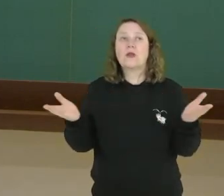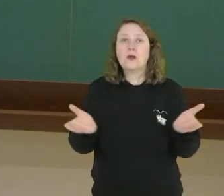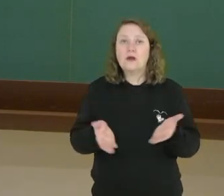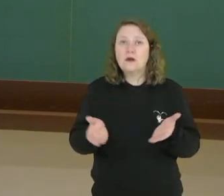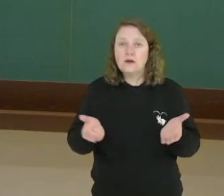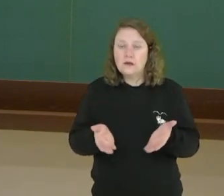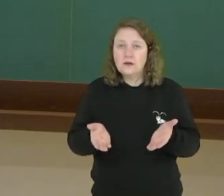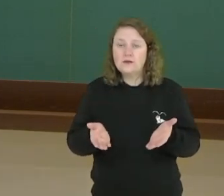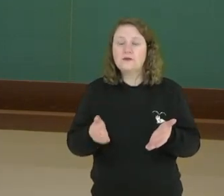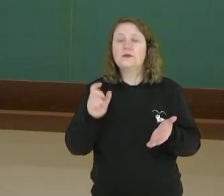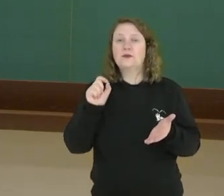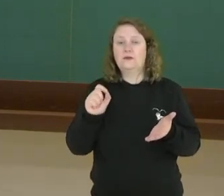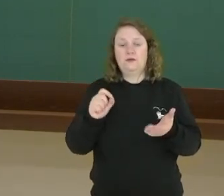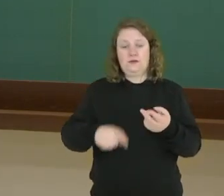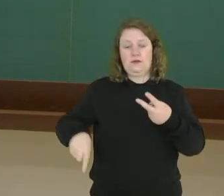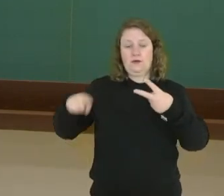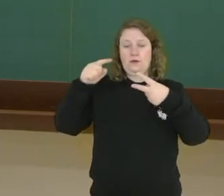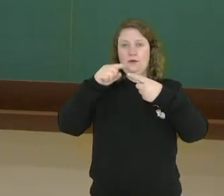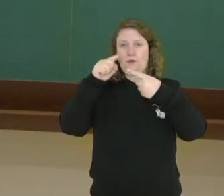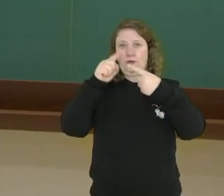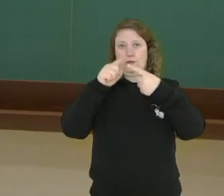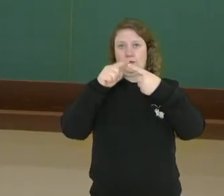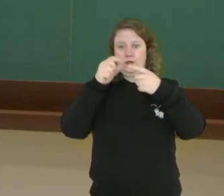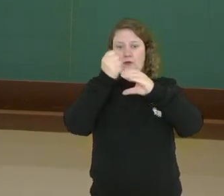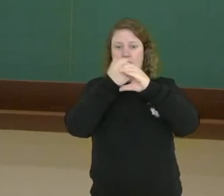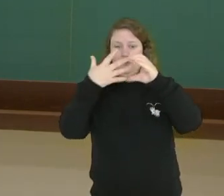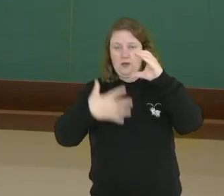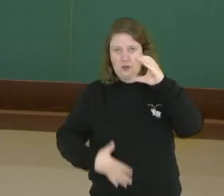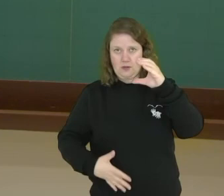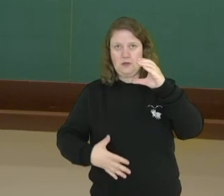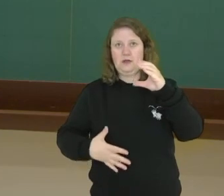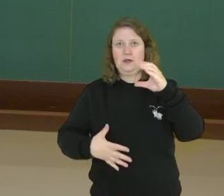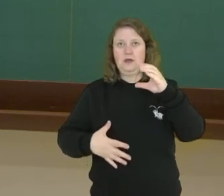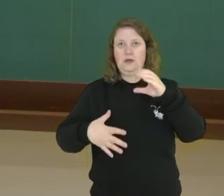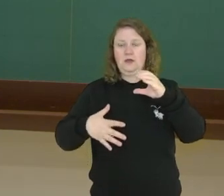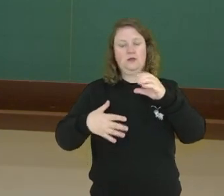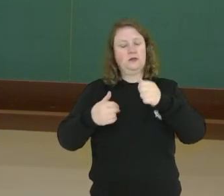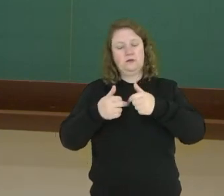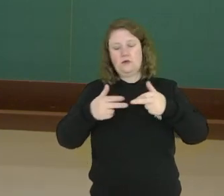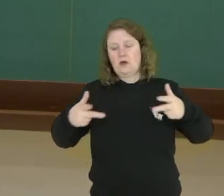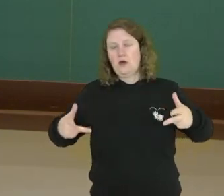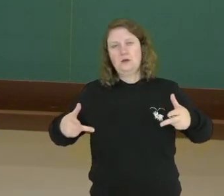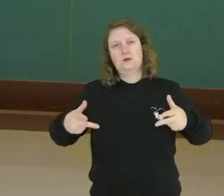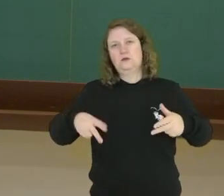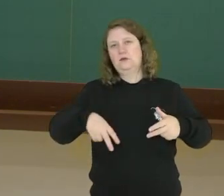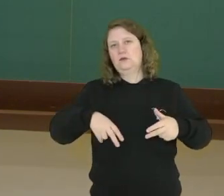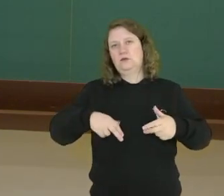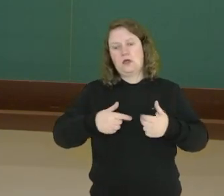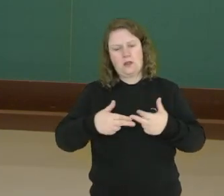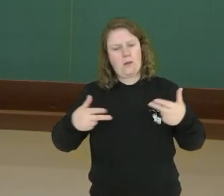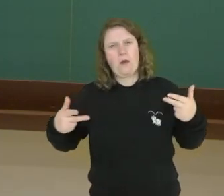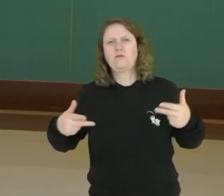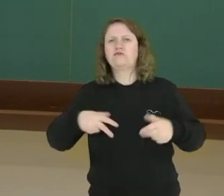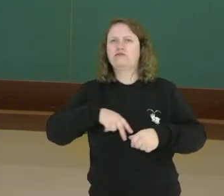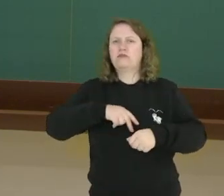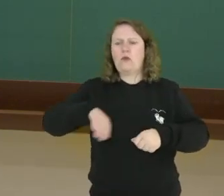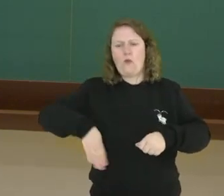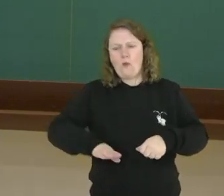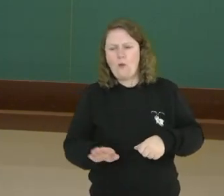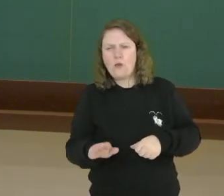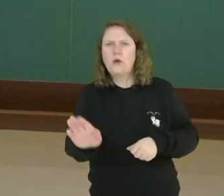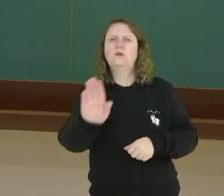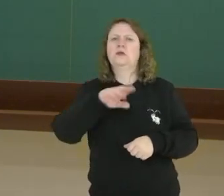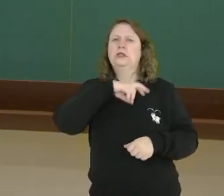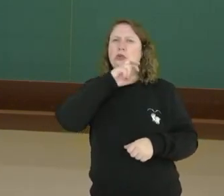encerrando? As características dos répteis. Nós vimos também a classificação e